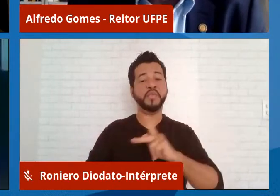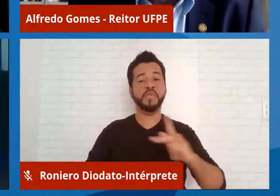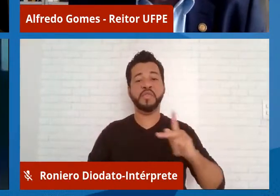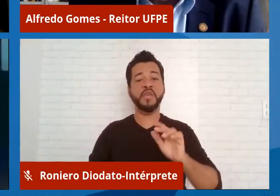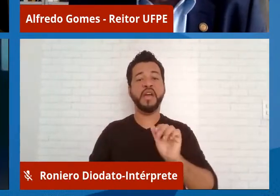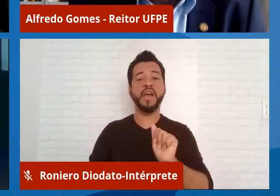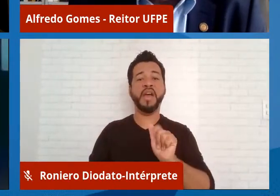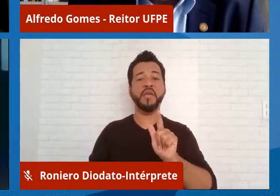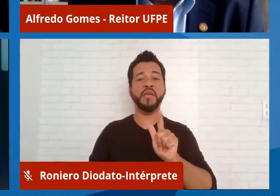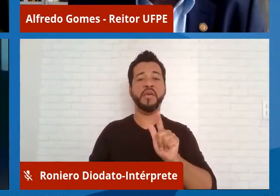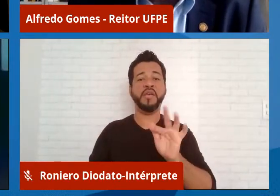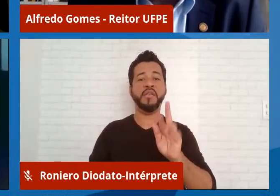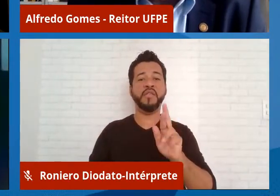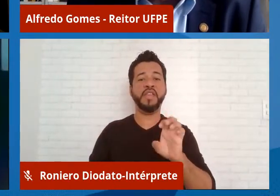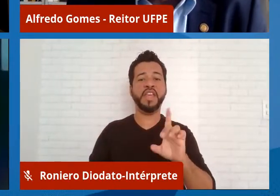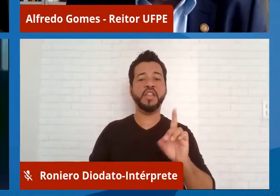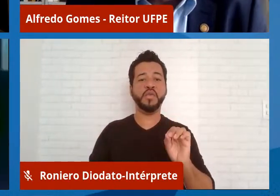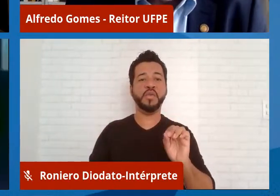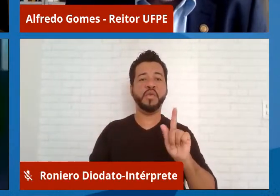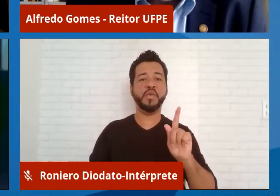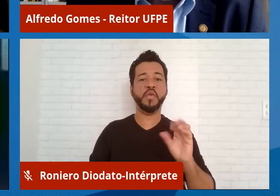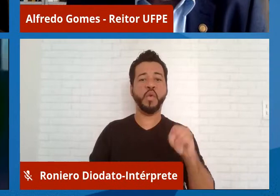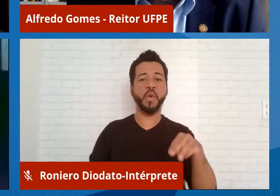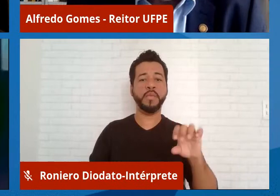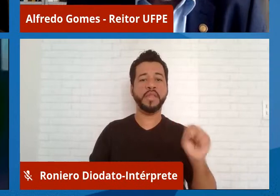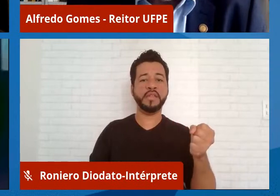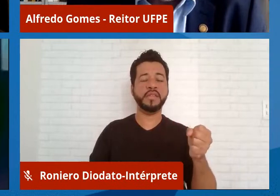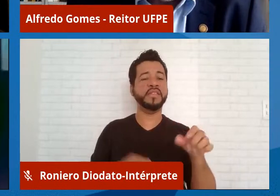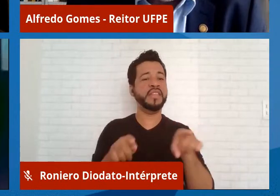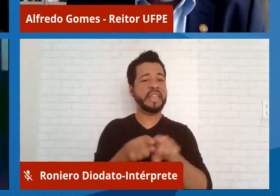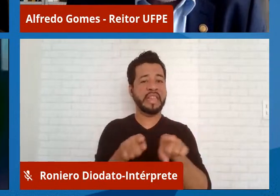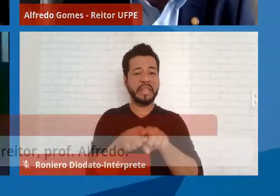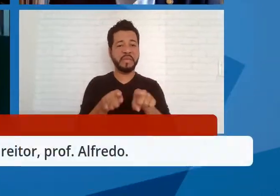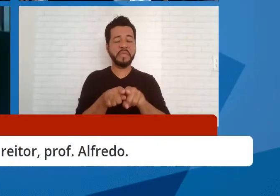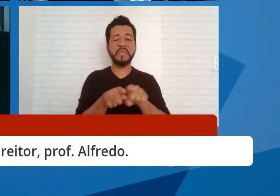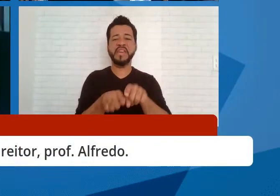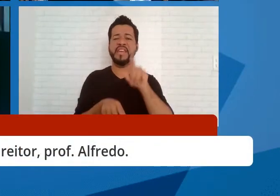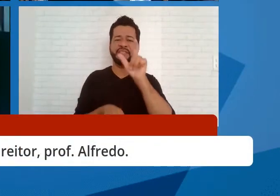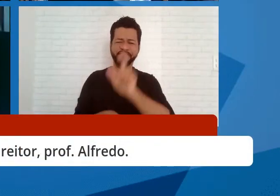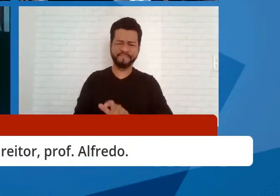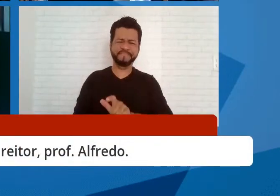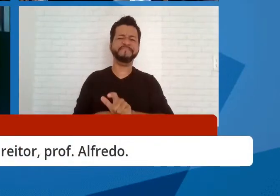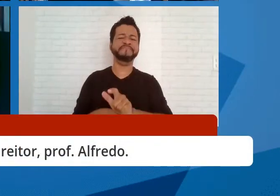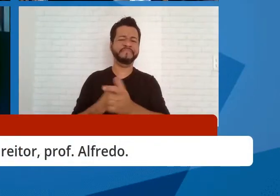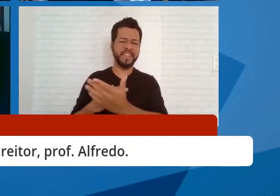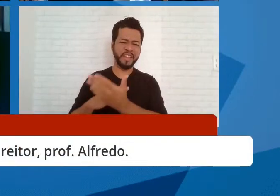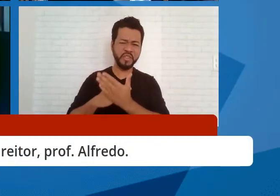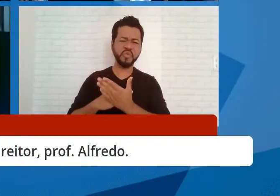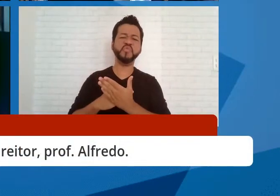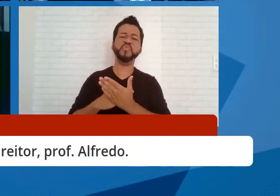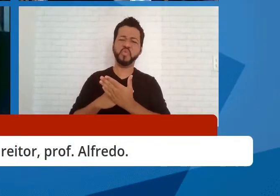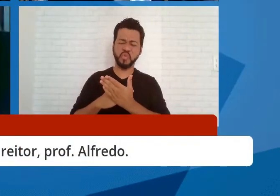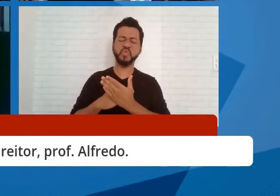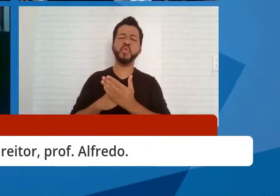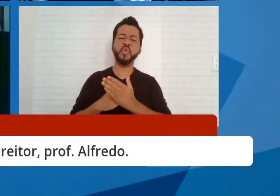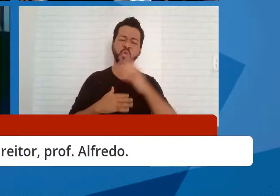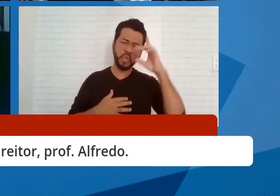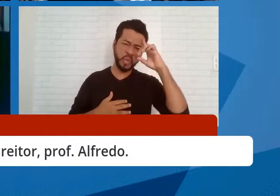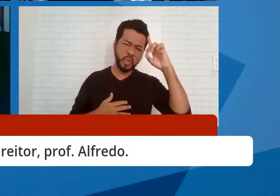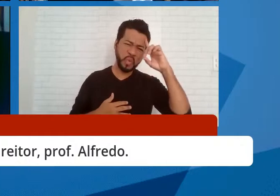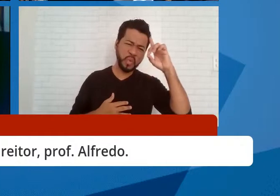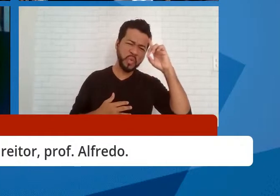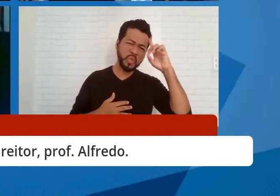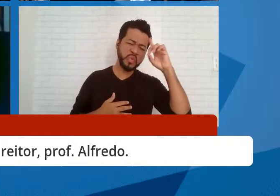Gomes, e um grande ampediano histórico que ajudou e ajuda cotidianamente